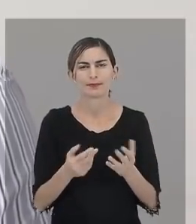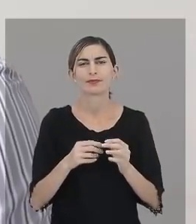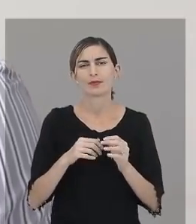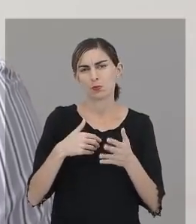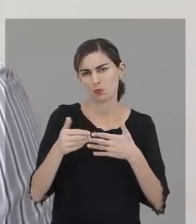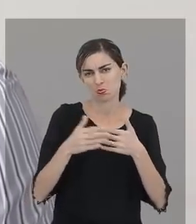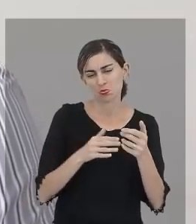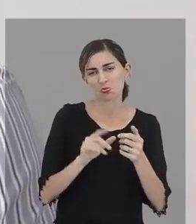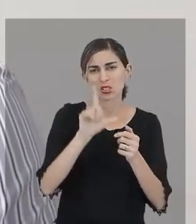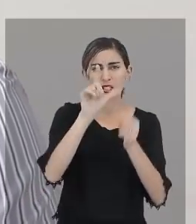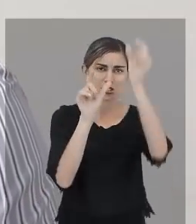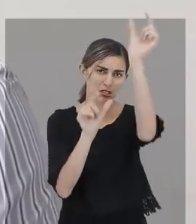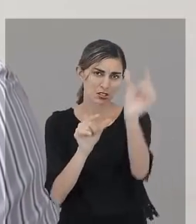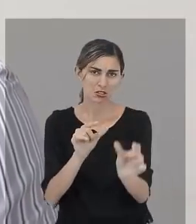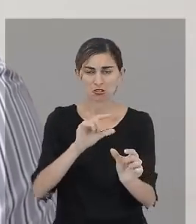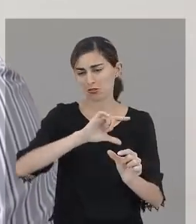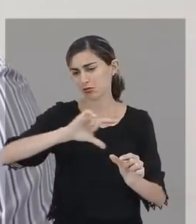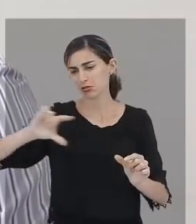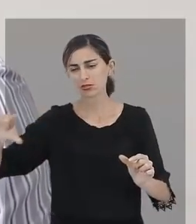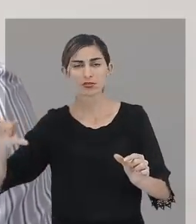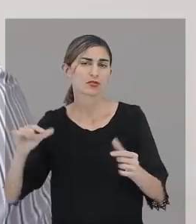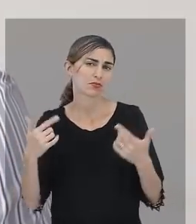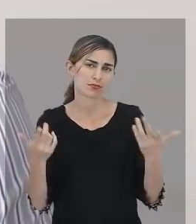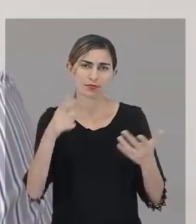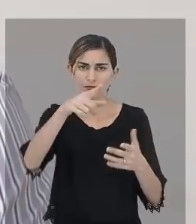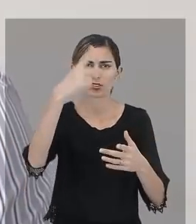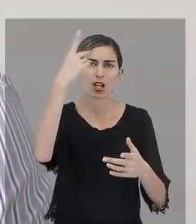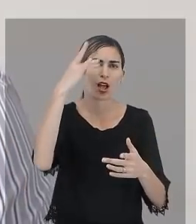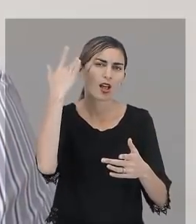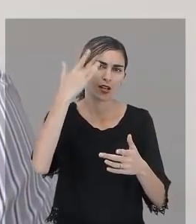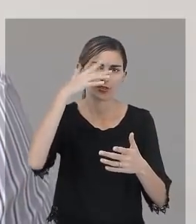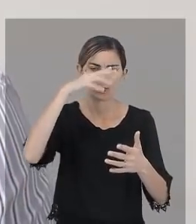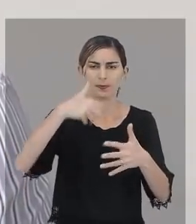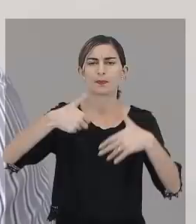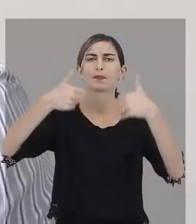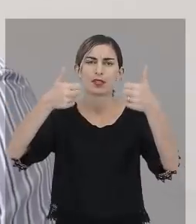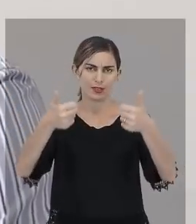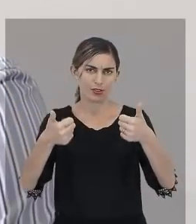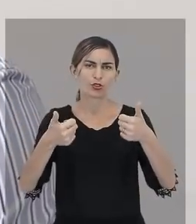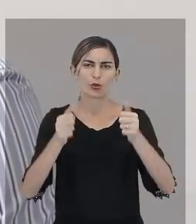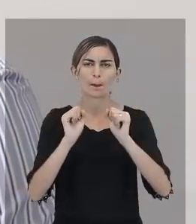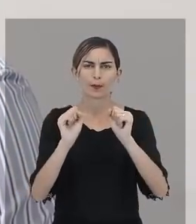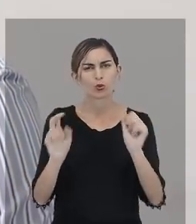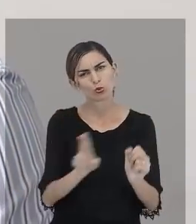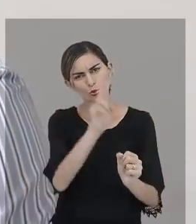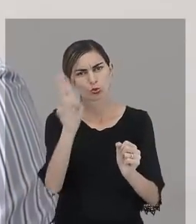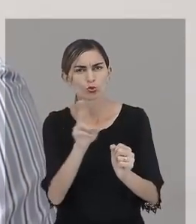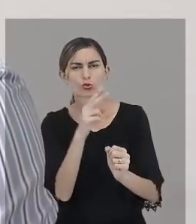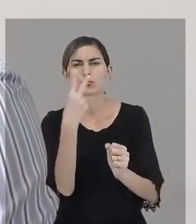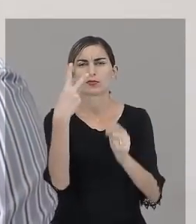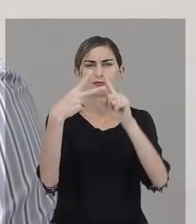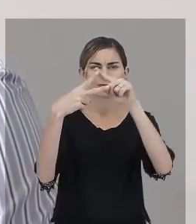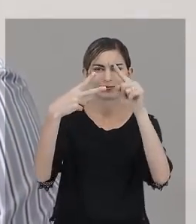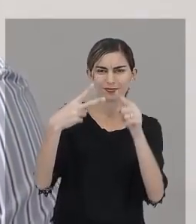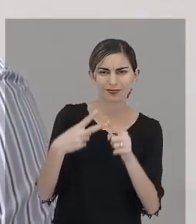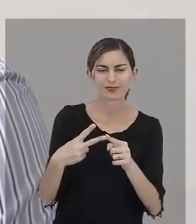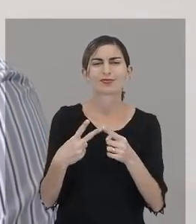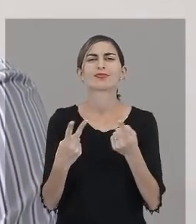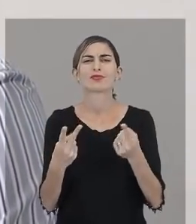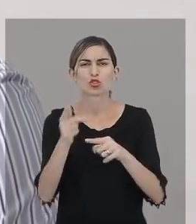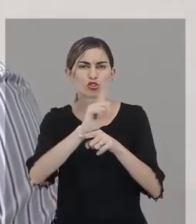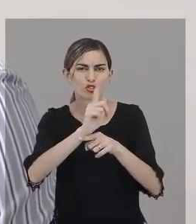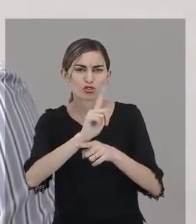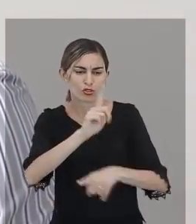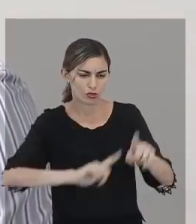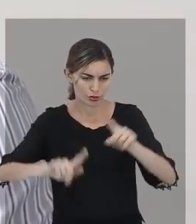forma relativa ou de forma linear, da forma que você achar melhor, certo? Inclusive você pode usar os dois gerenciadores de layout. Se